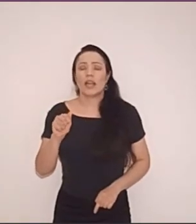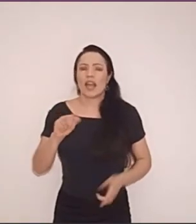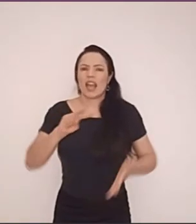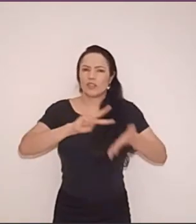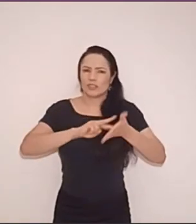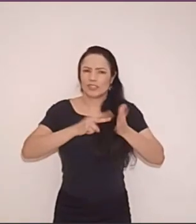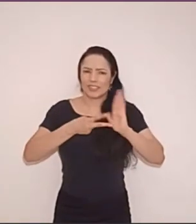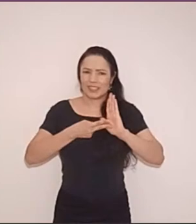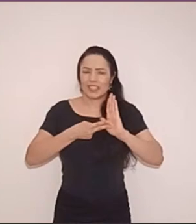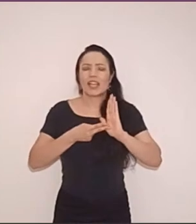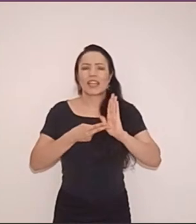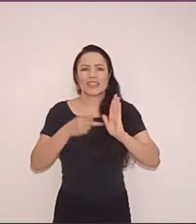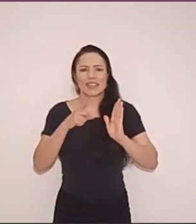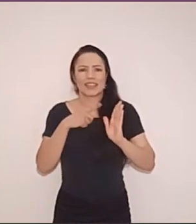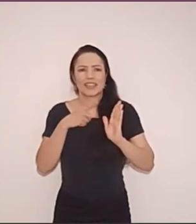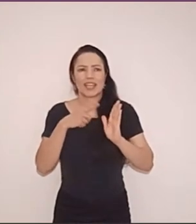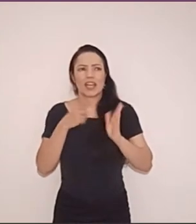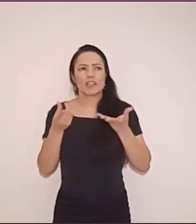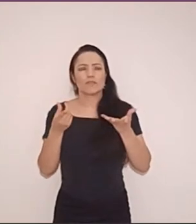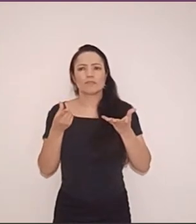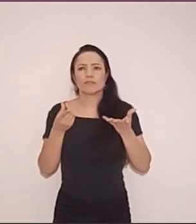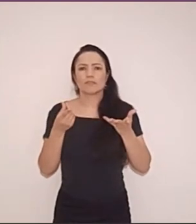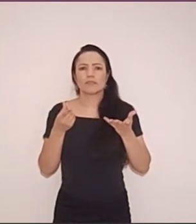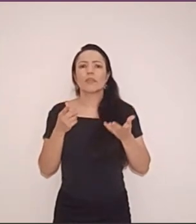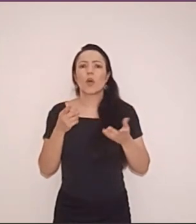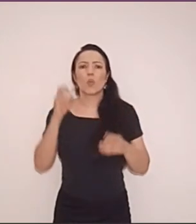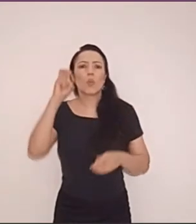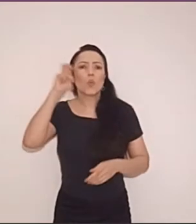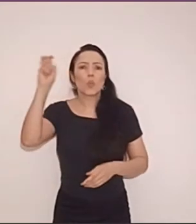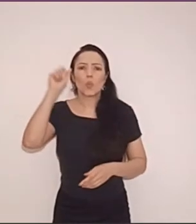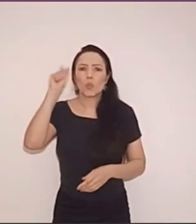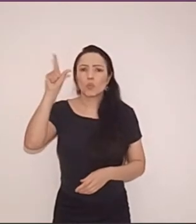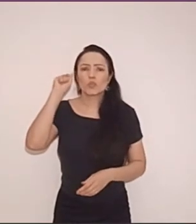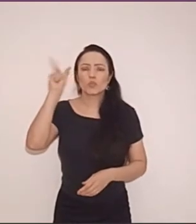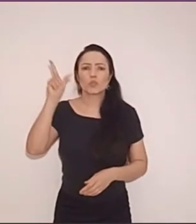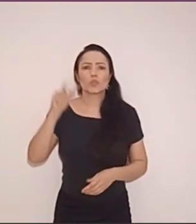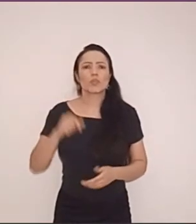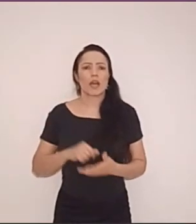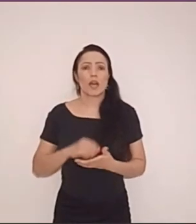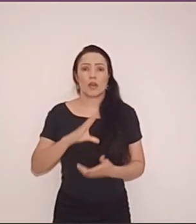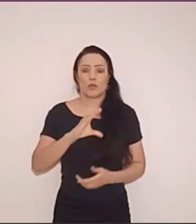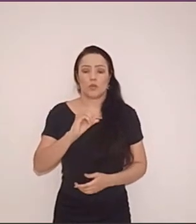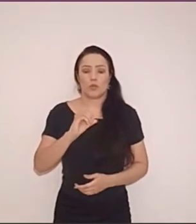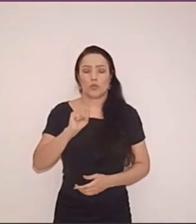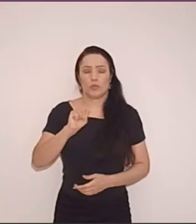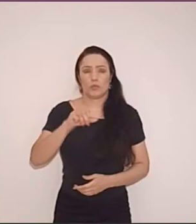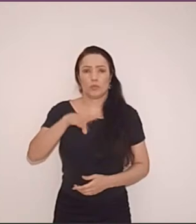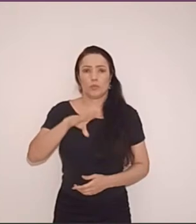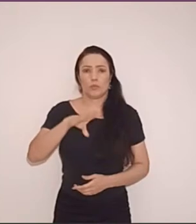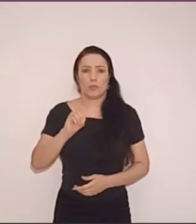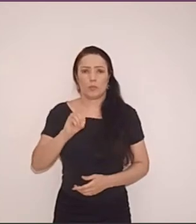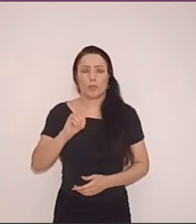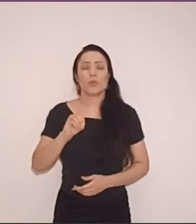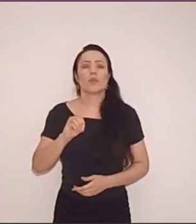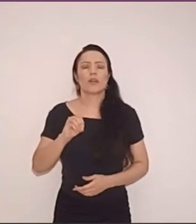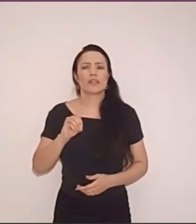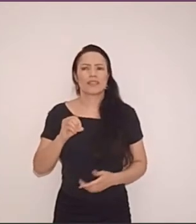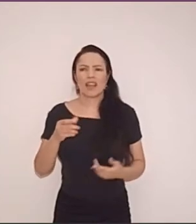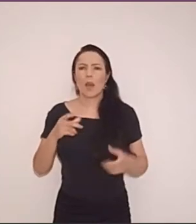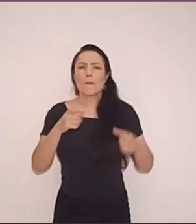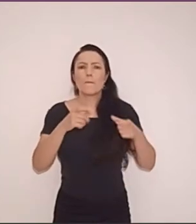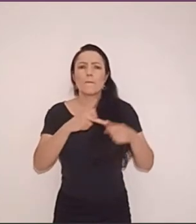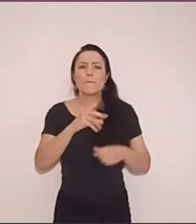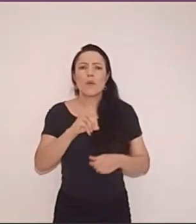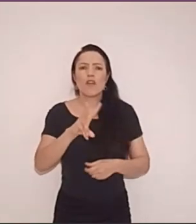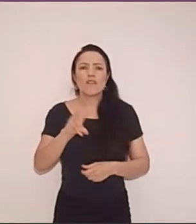os símbolos da tinta que existem mais comum na cultura do mundo da cosmologia akan aos poucos ashanti